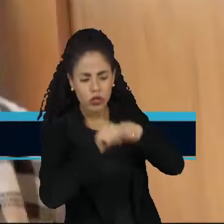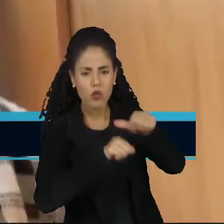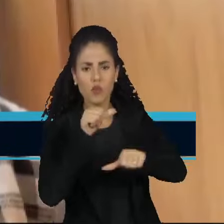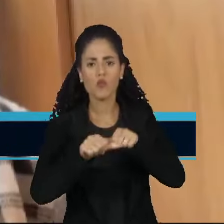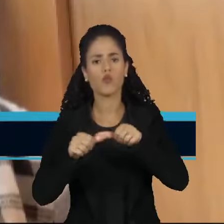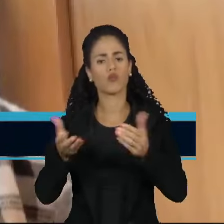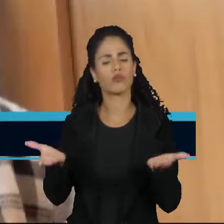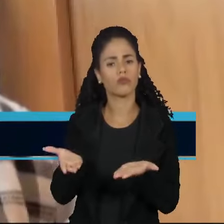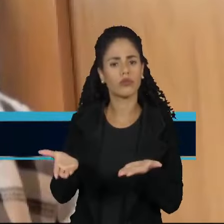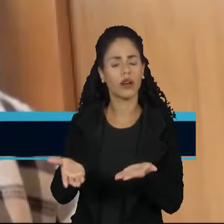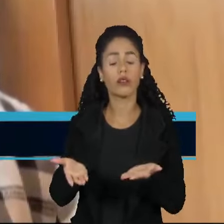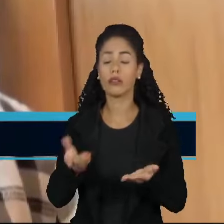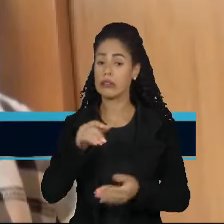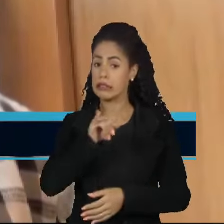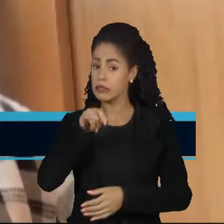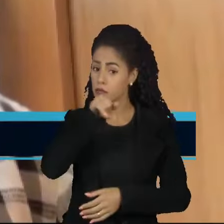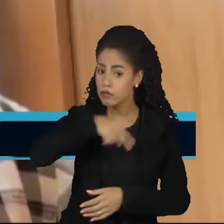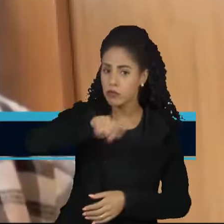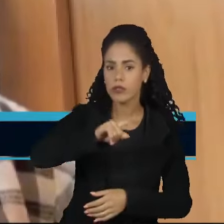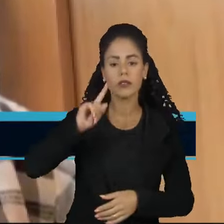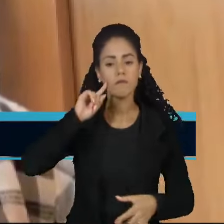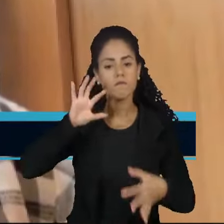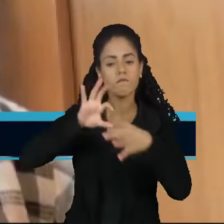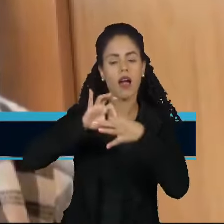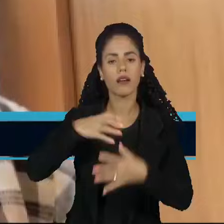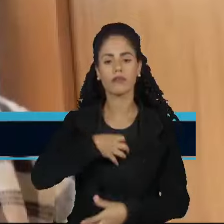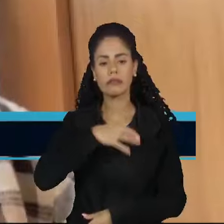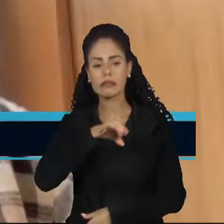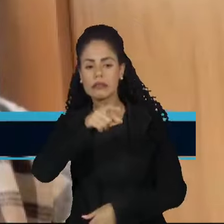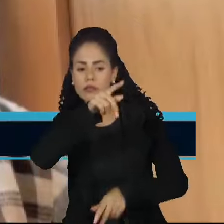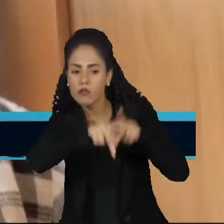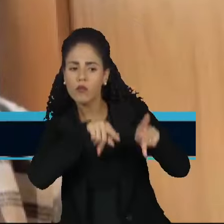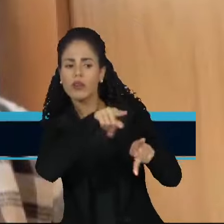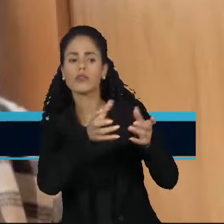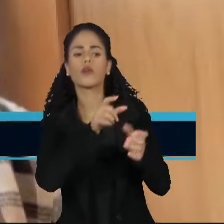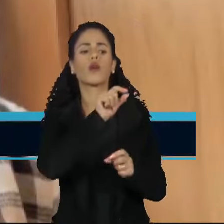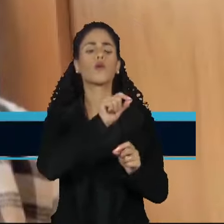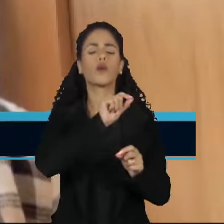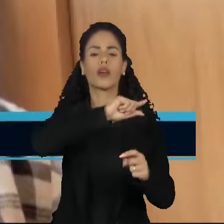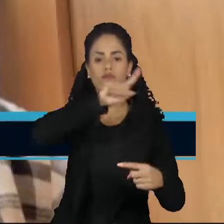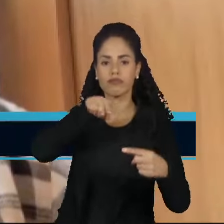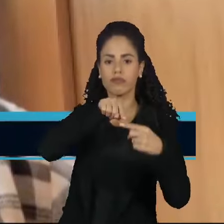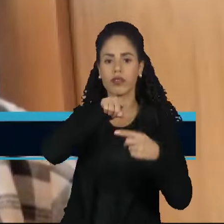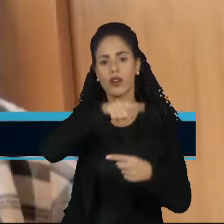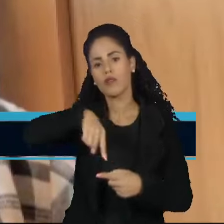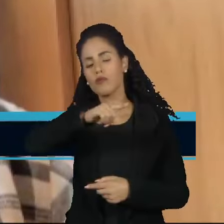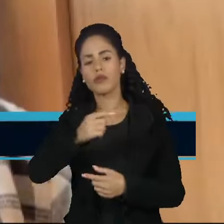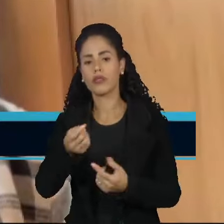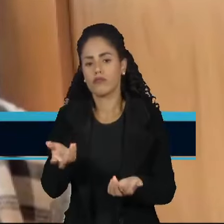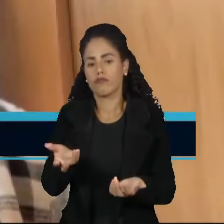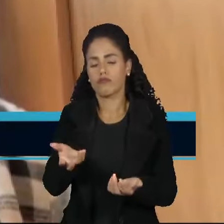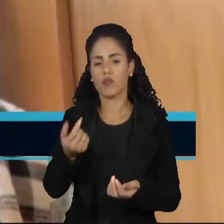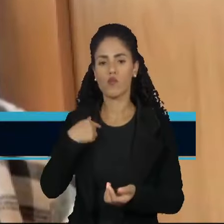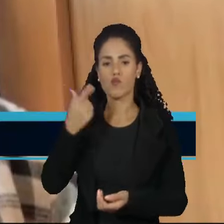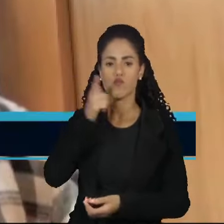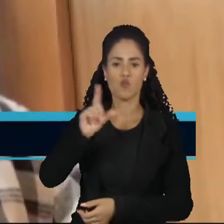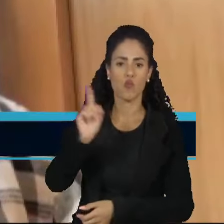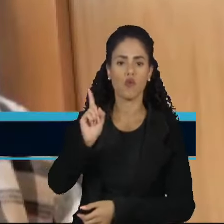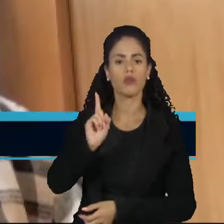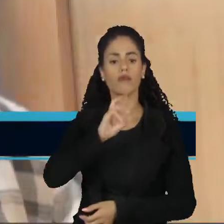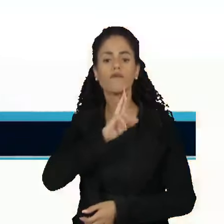Se você não tiver conexão com o sentimento da população, você não vai obter um